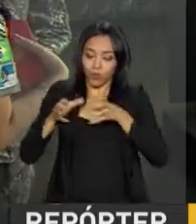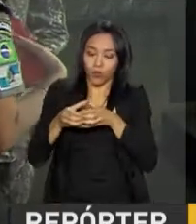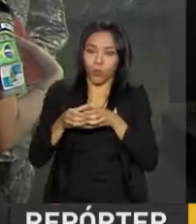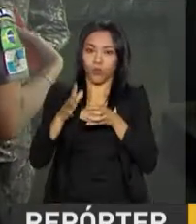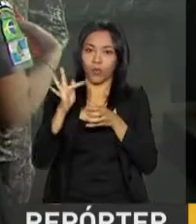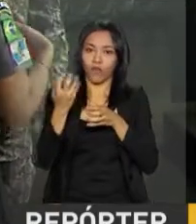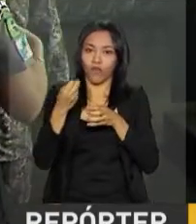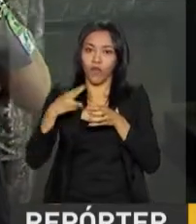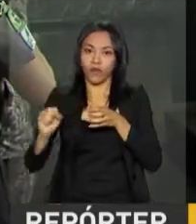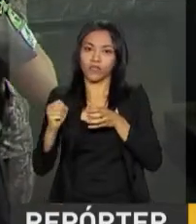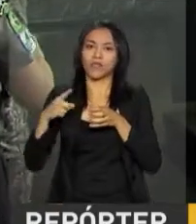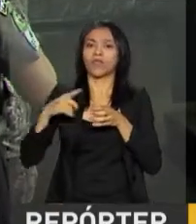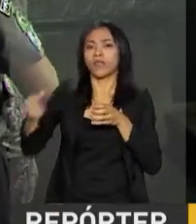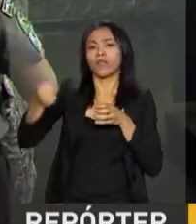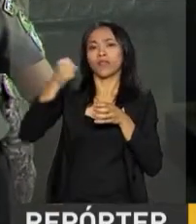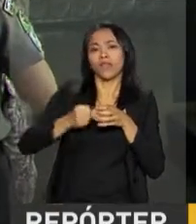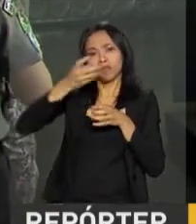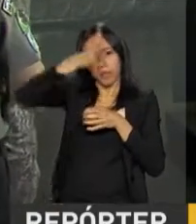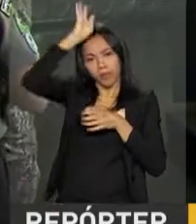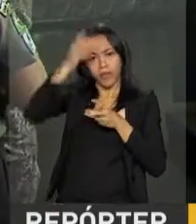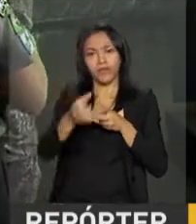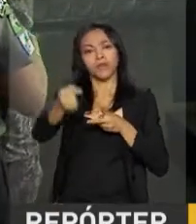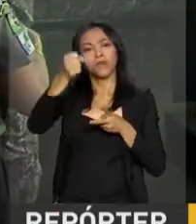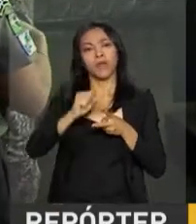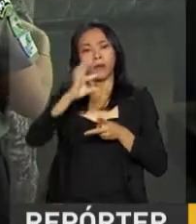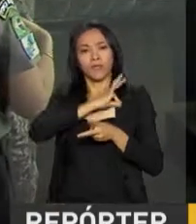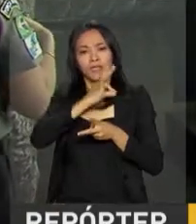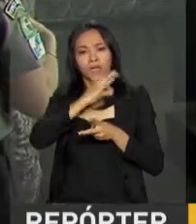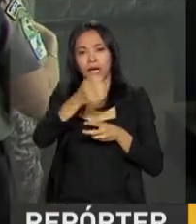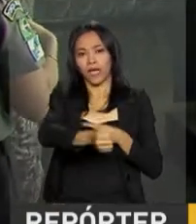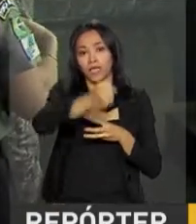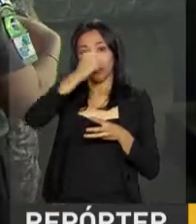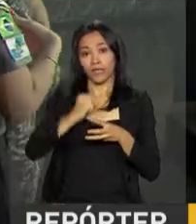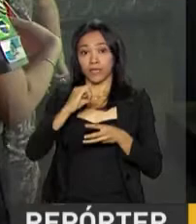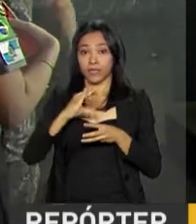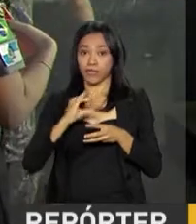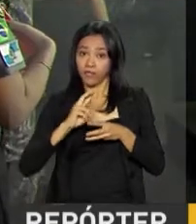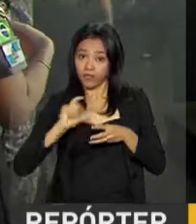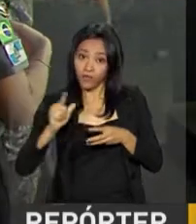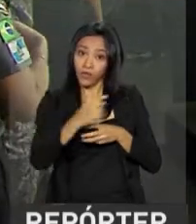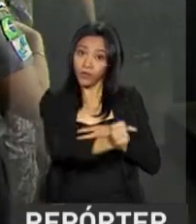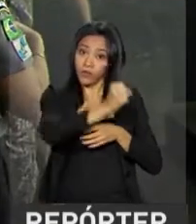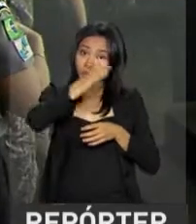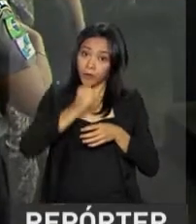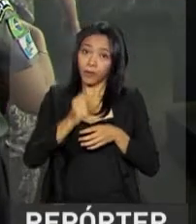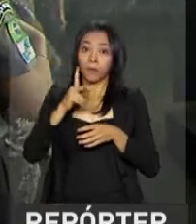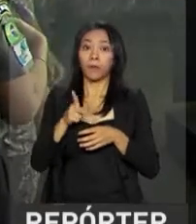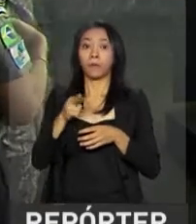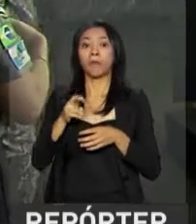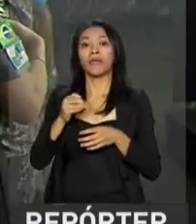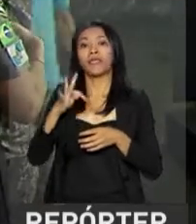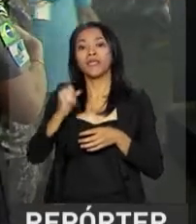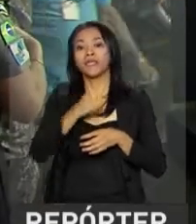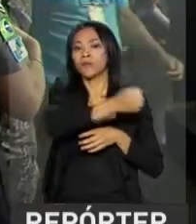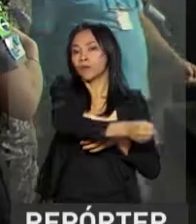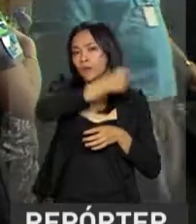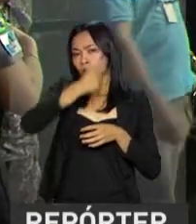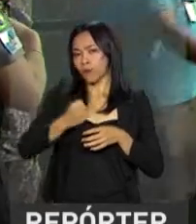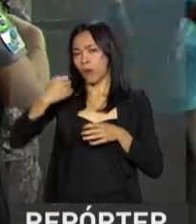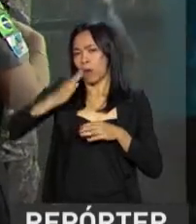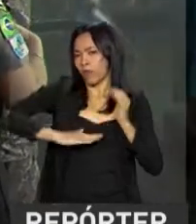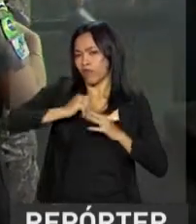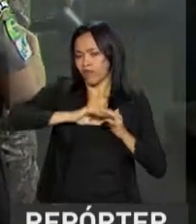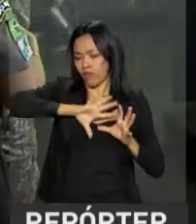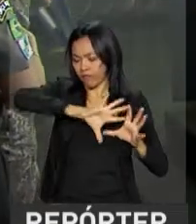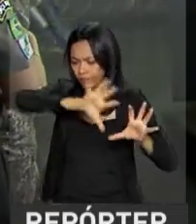temos bombeiros militares nós temos policiais militares policiais civis peritos papiloscopistas todos eles